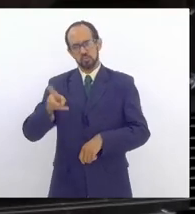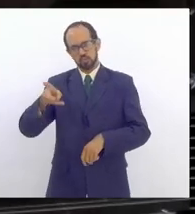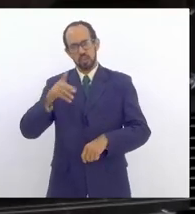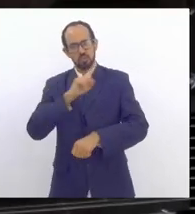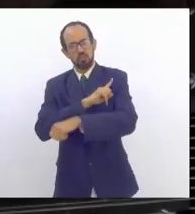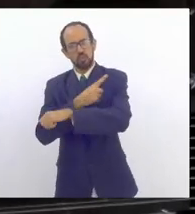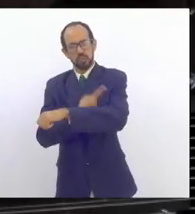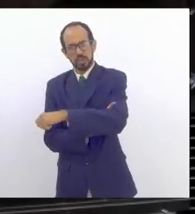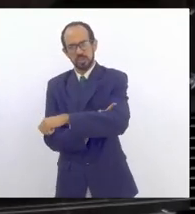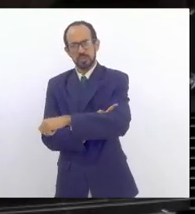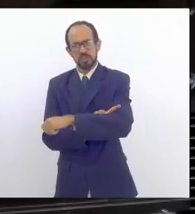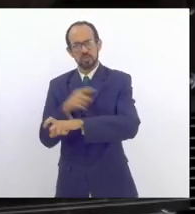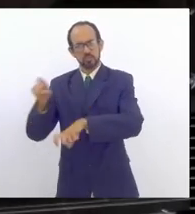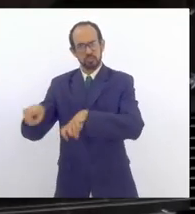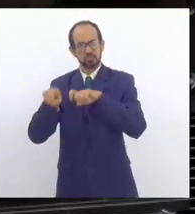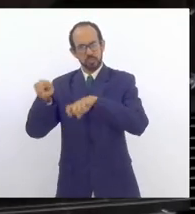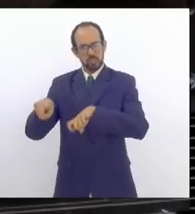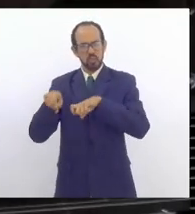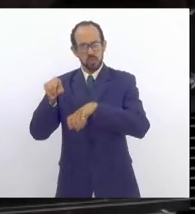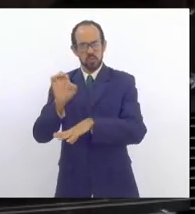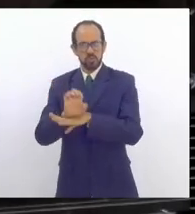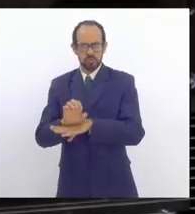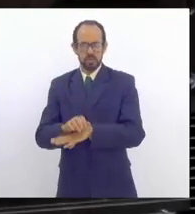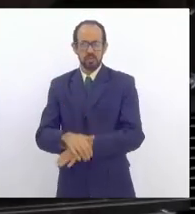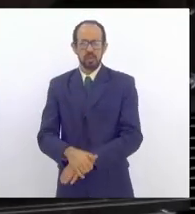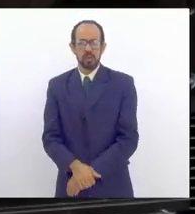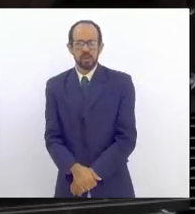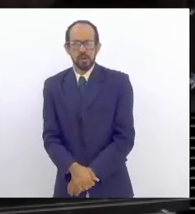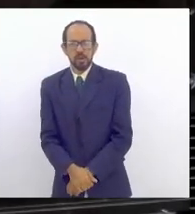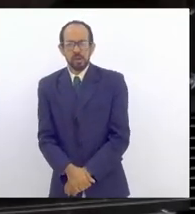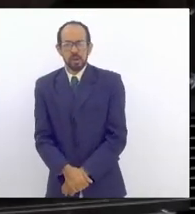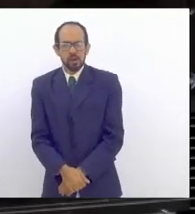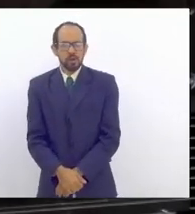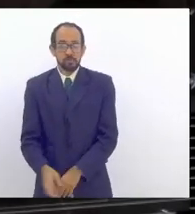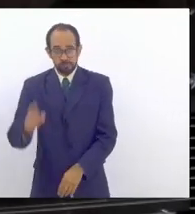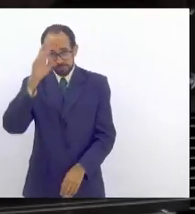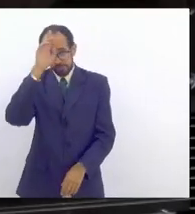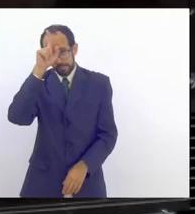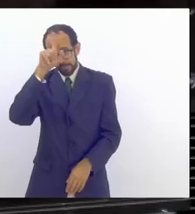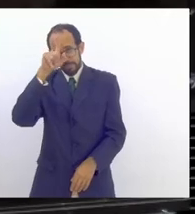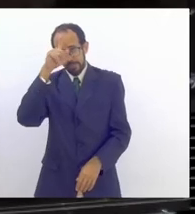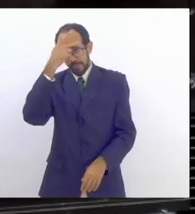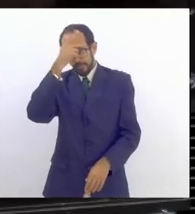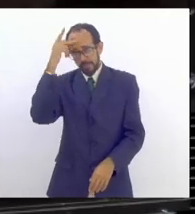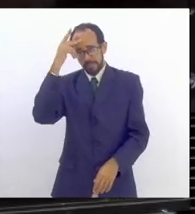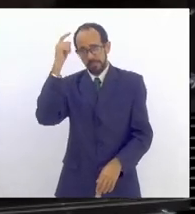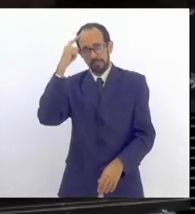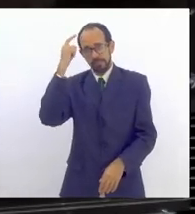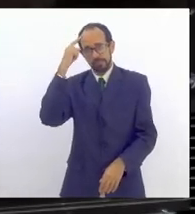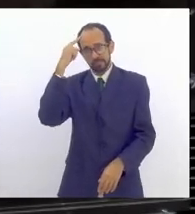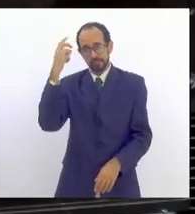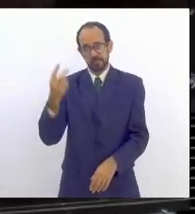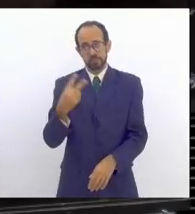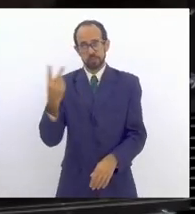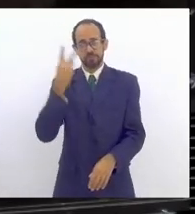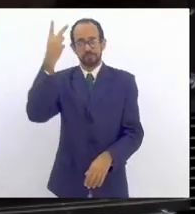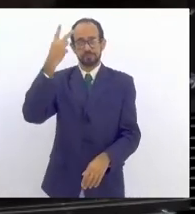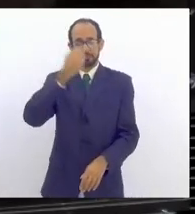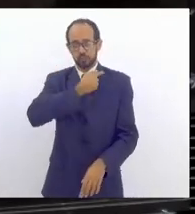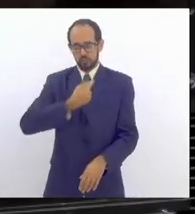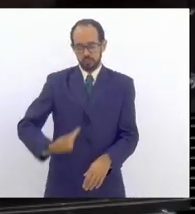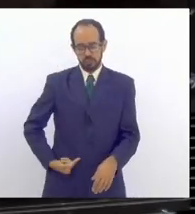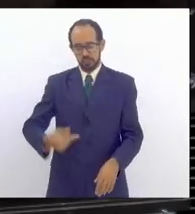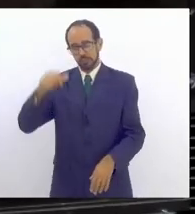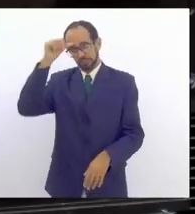interior do nosso Estado. Se engana quem pensa que hoje é o dia da vitória do governador Cláudio Castro e